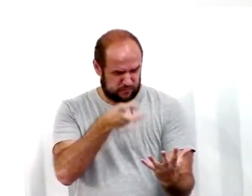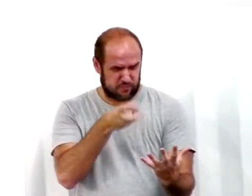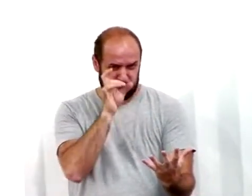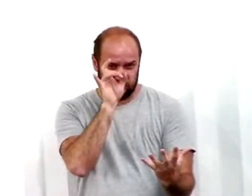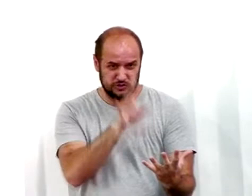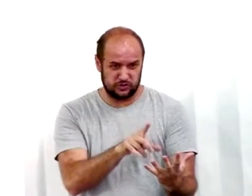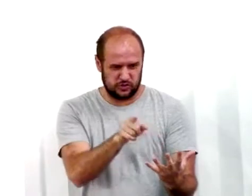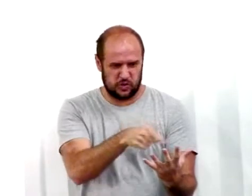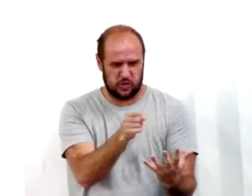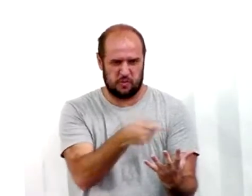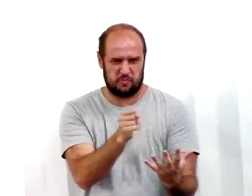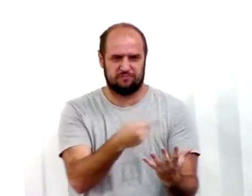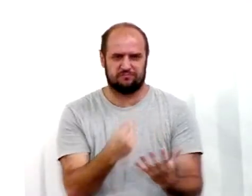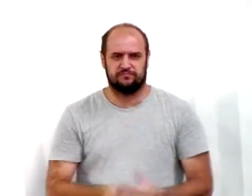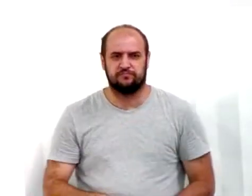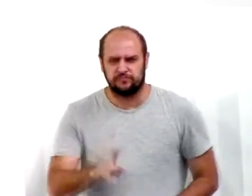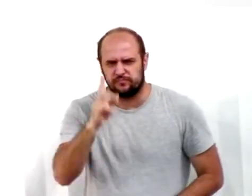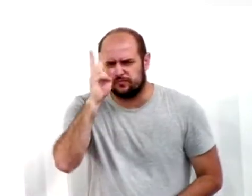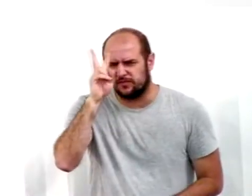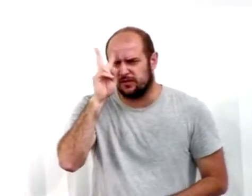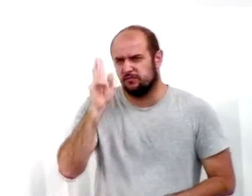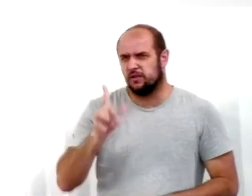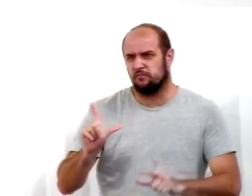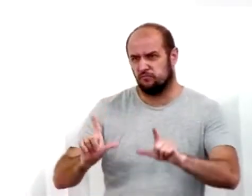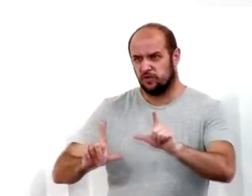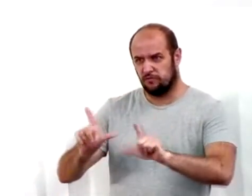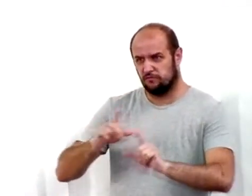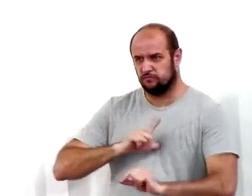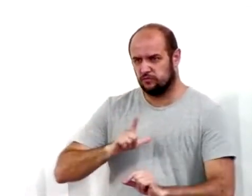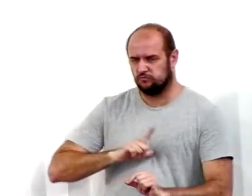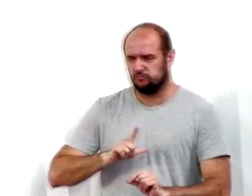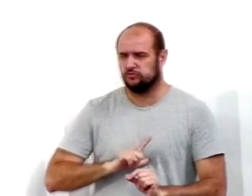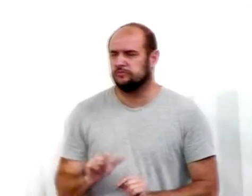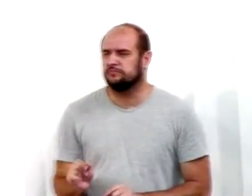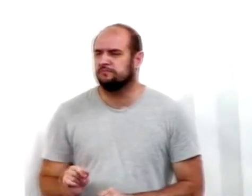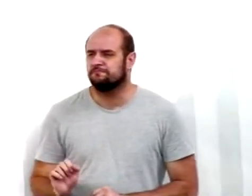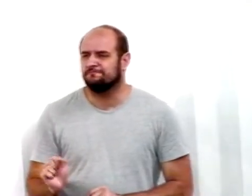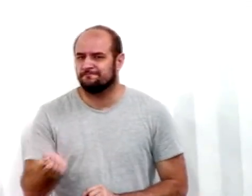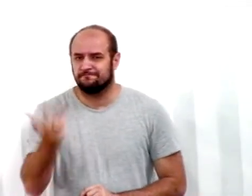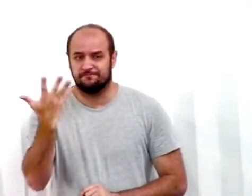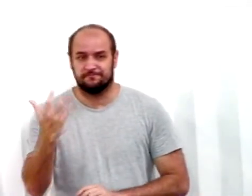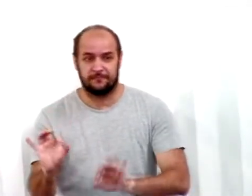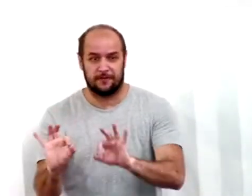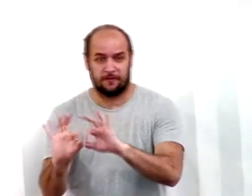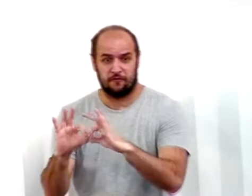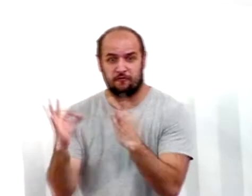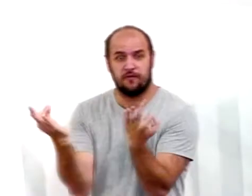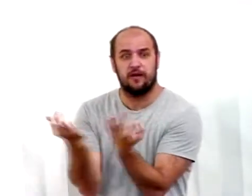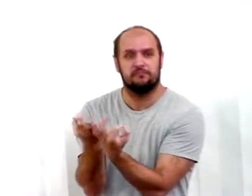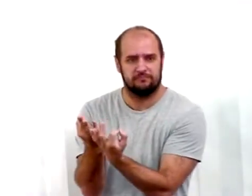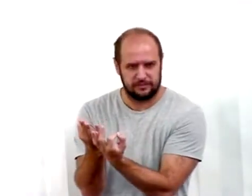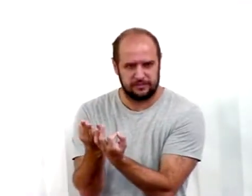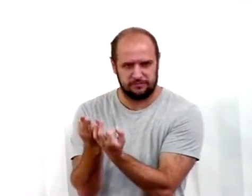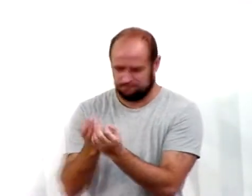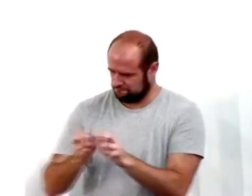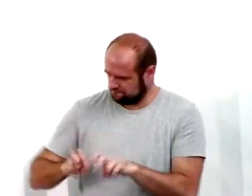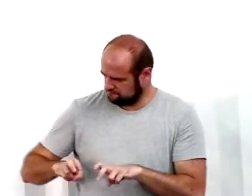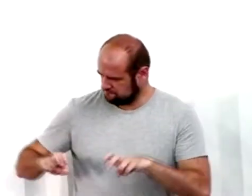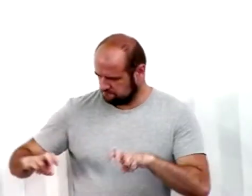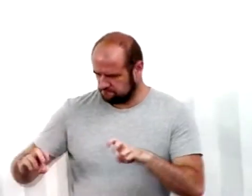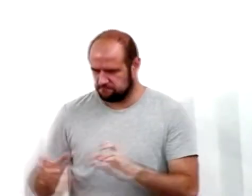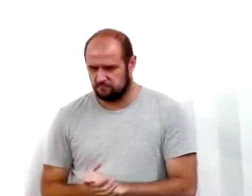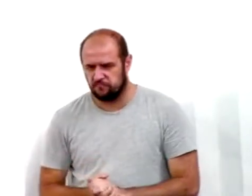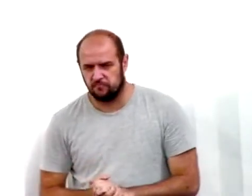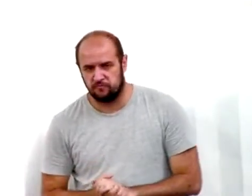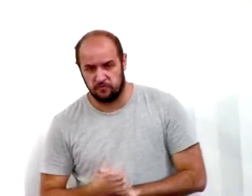propaganda que constantemente passava lá nos Estados Unidos, e era uma família, eles estavam reunidos na sala,